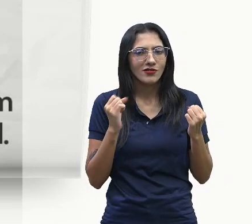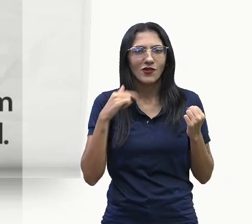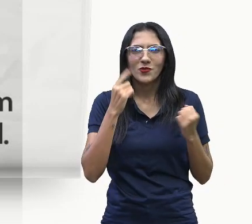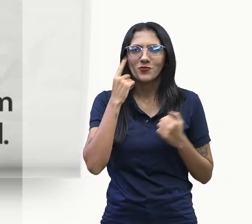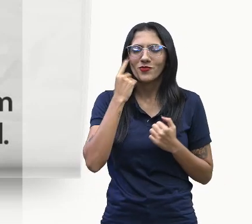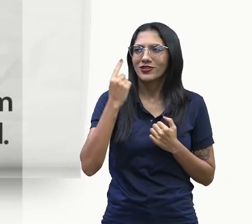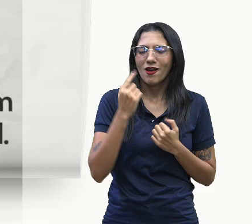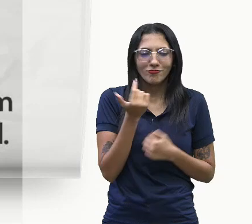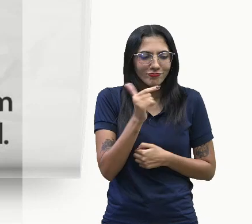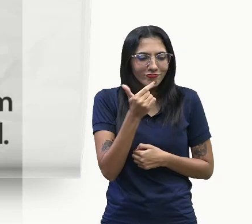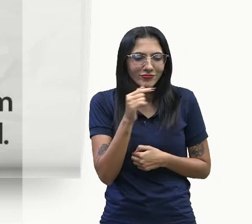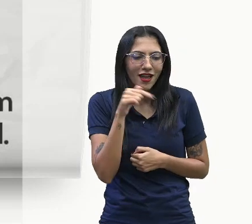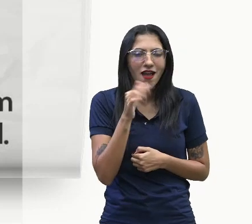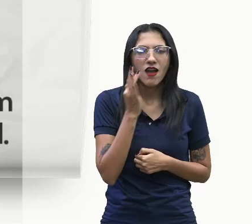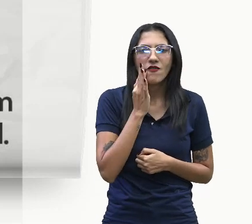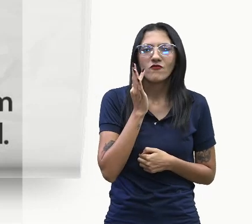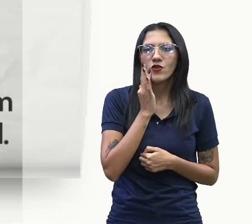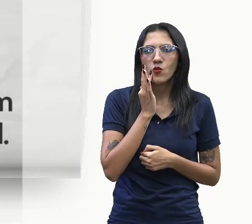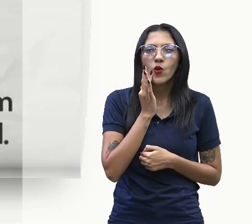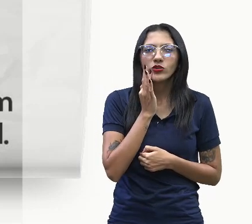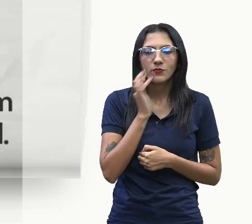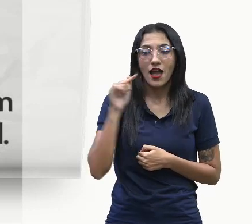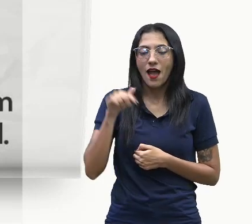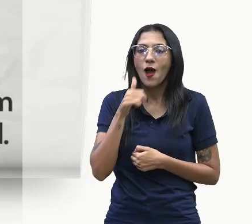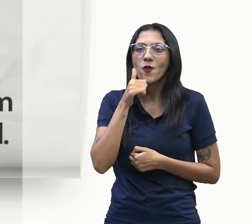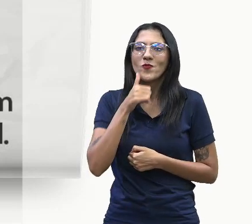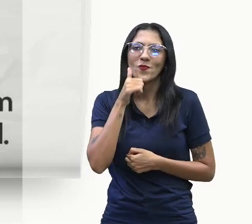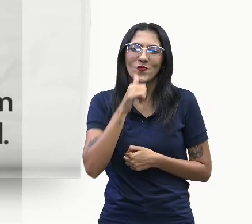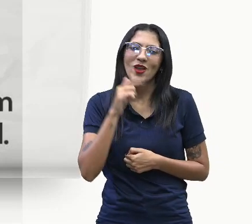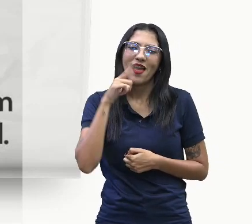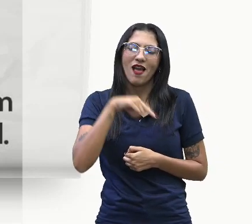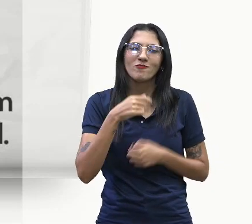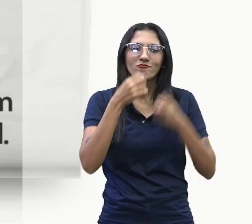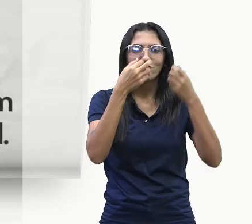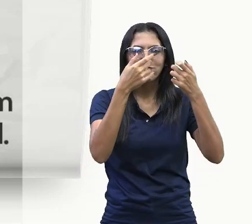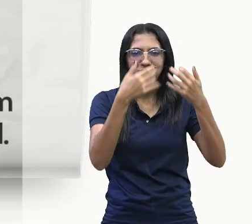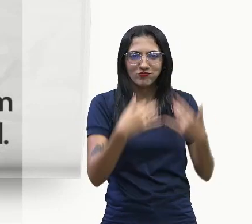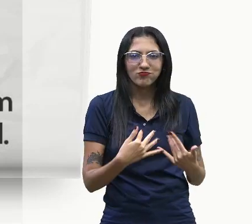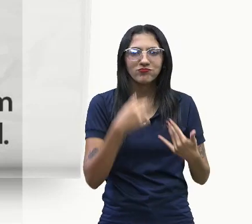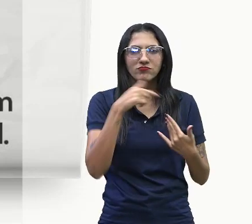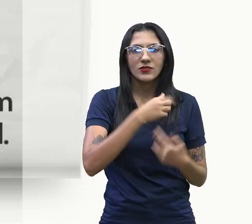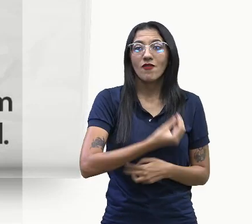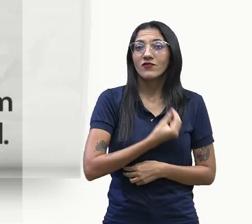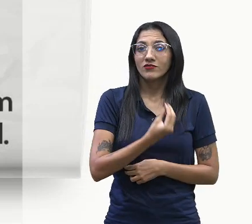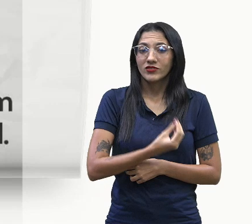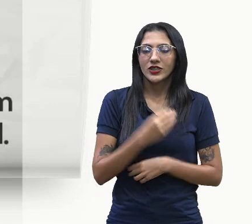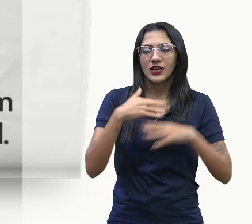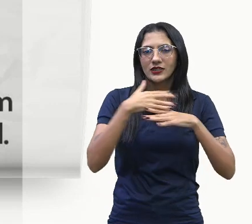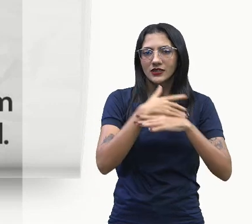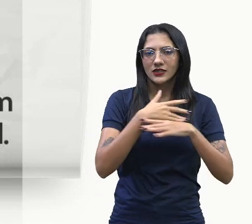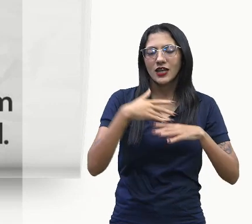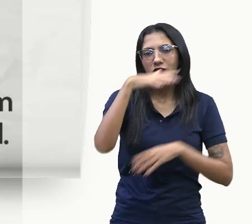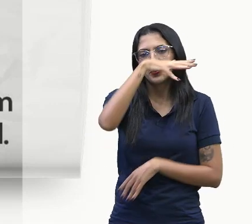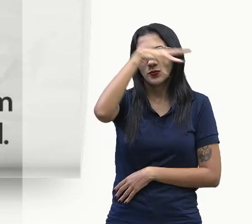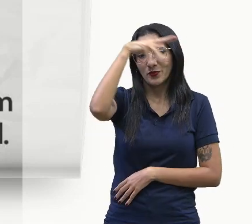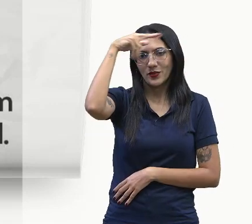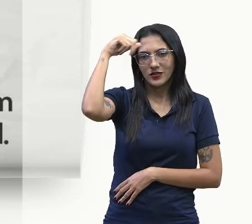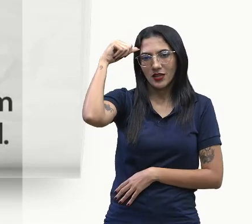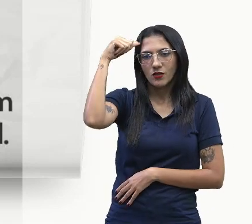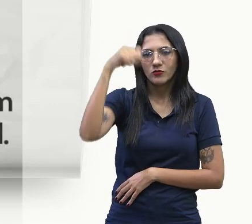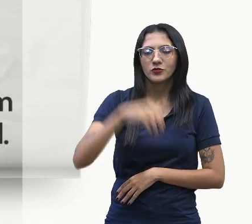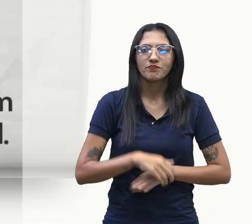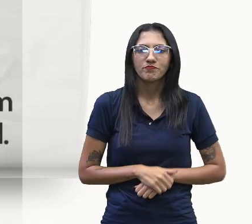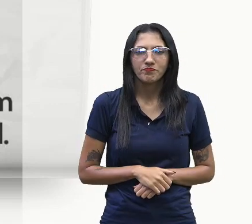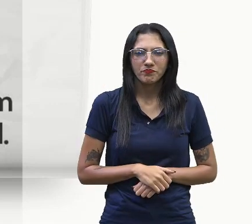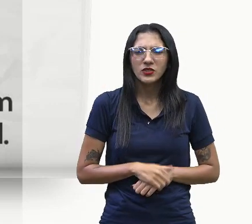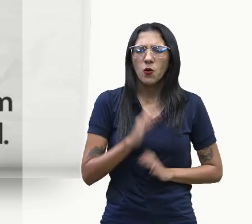sem ele, afirma Dona Francisca Souza, moradora de Manaus. A cadeia